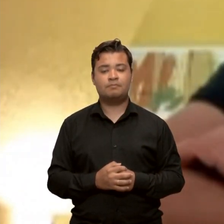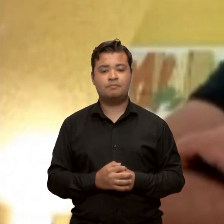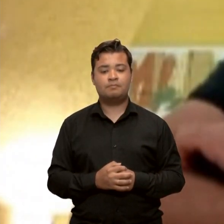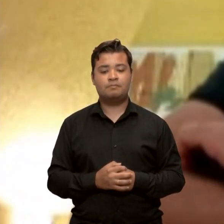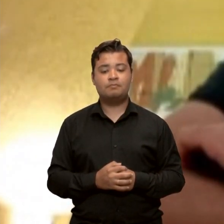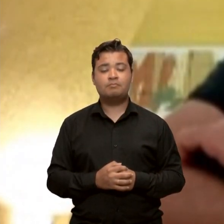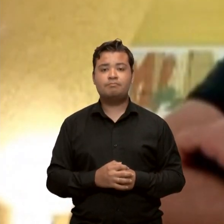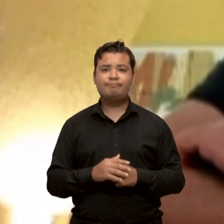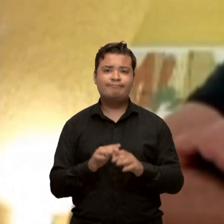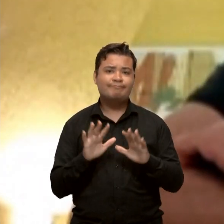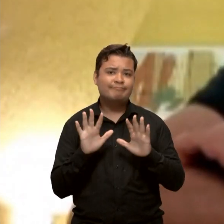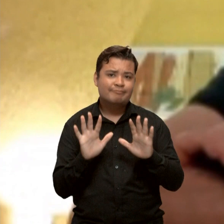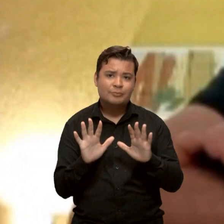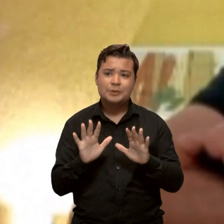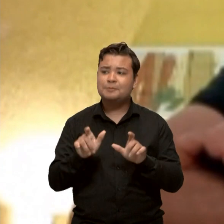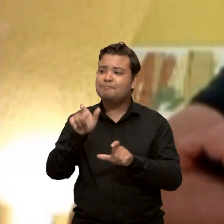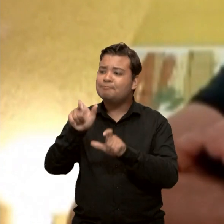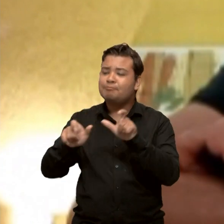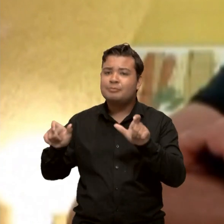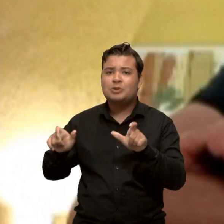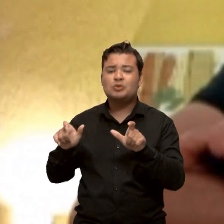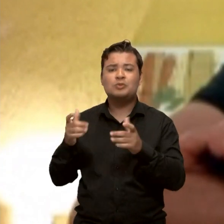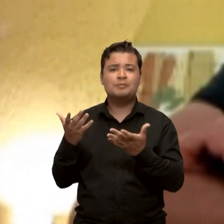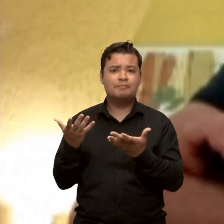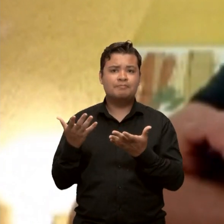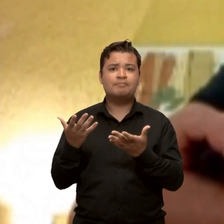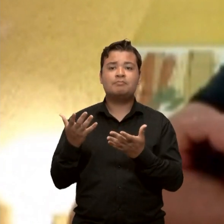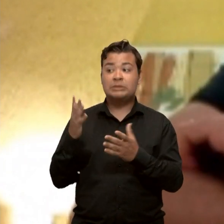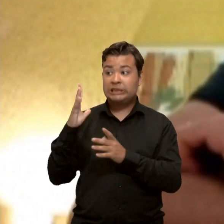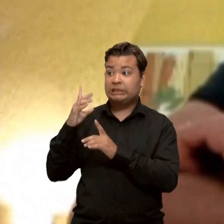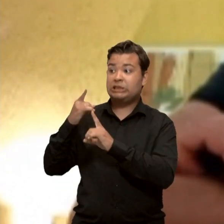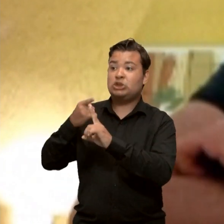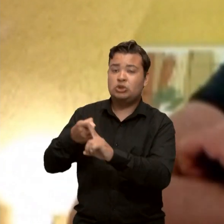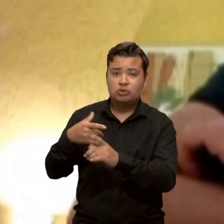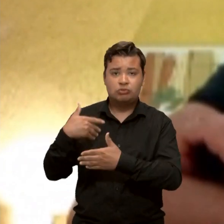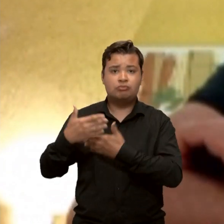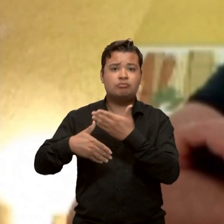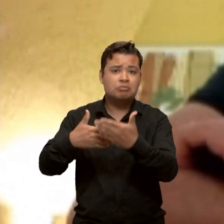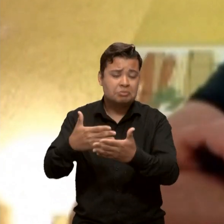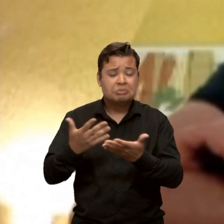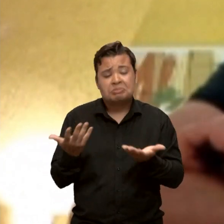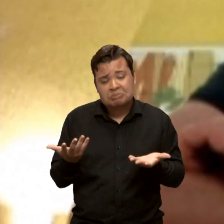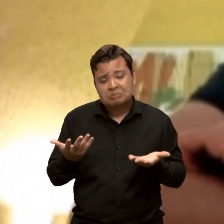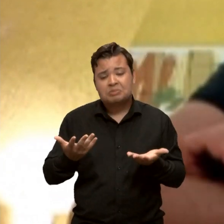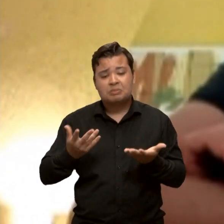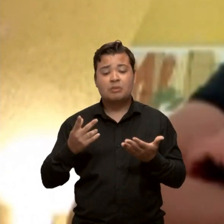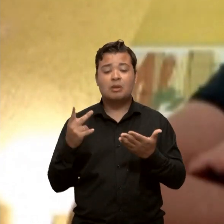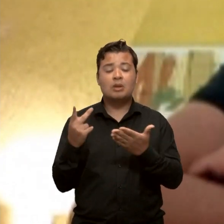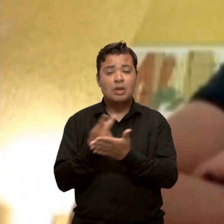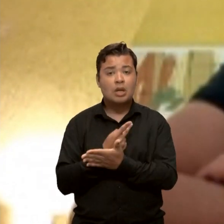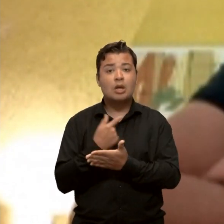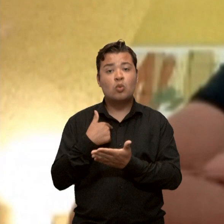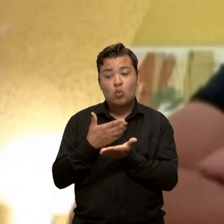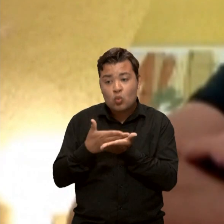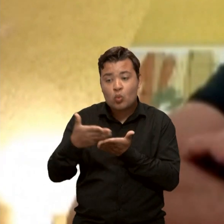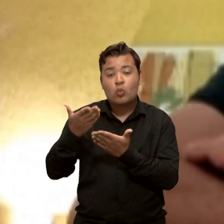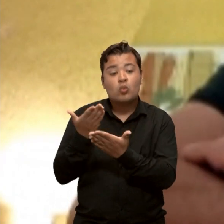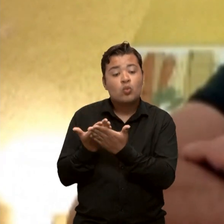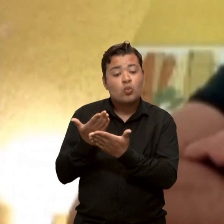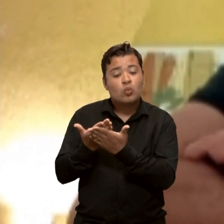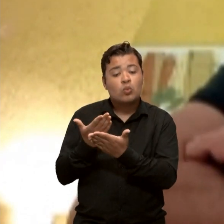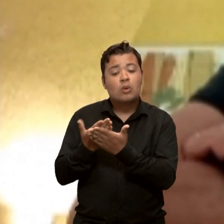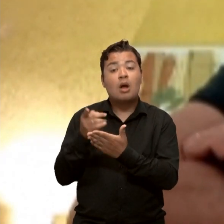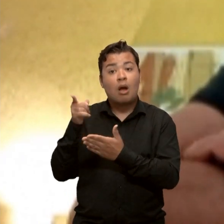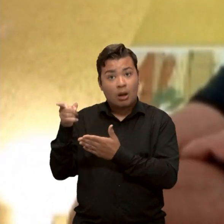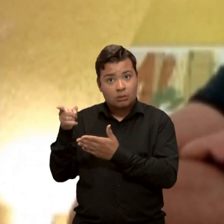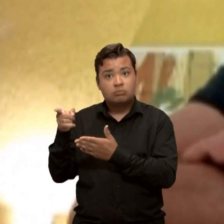o destino, né, das pessoas, e acabei indo e comecei a estudar lá em